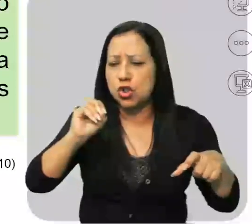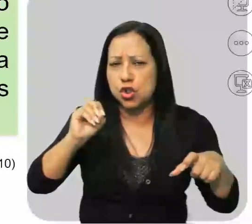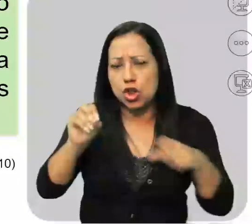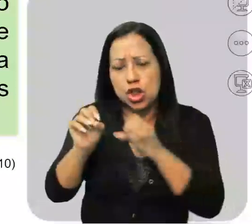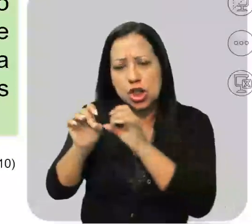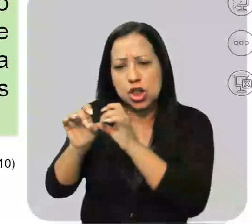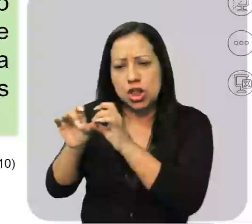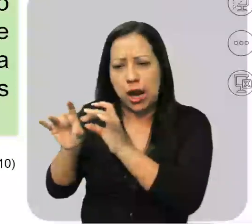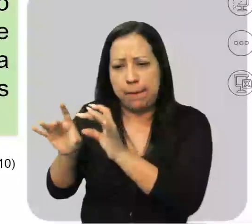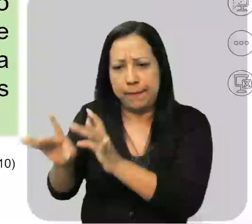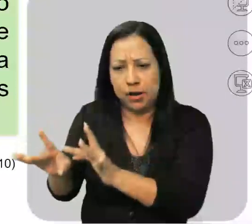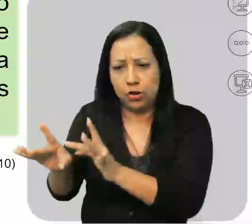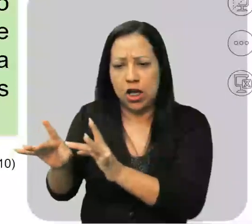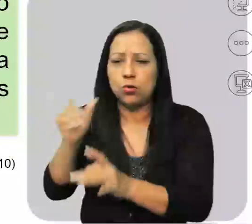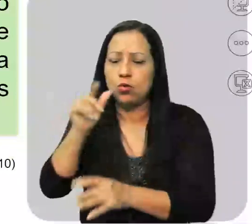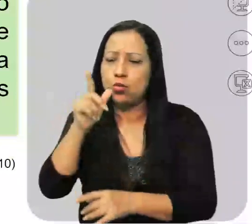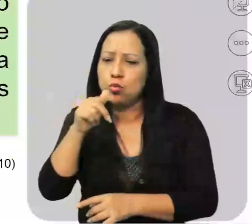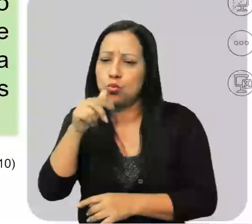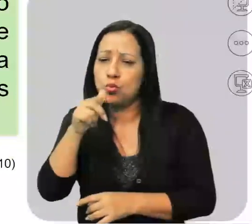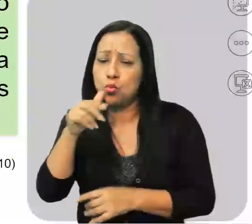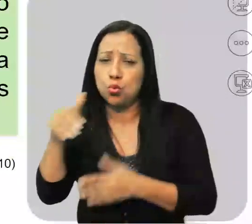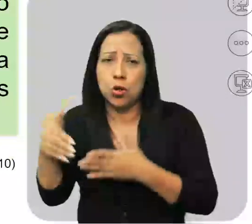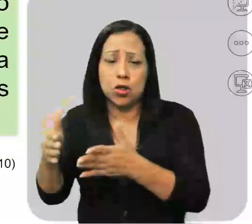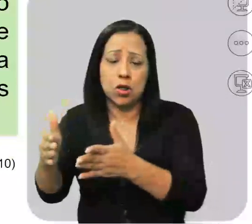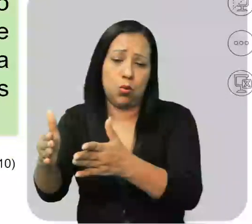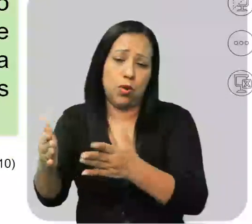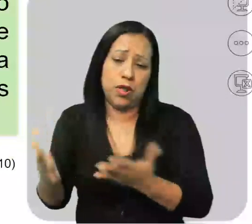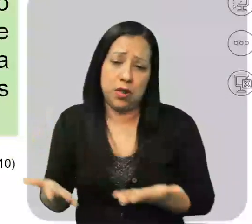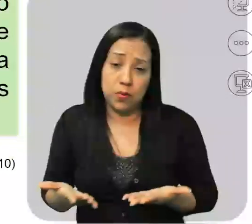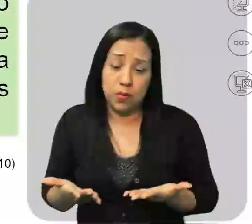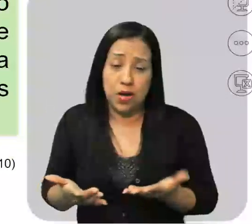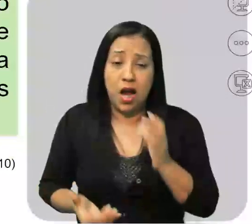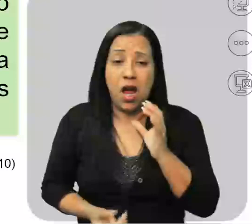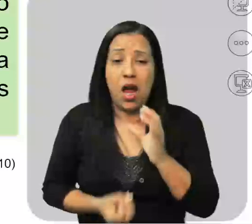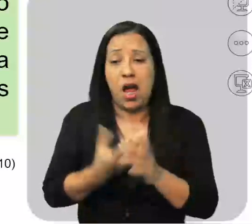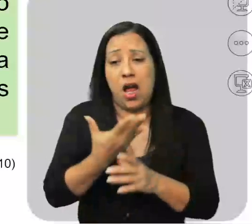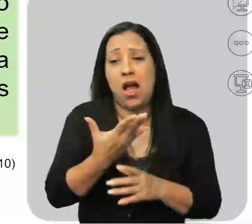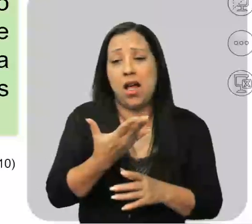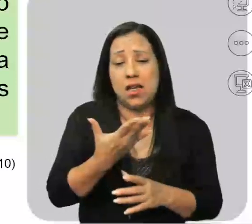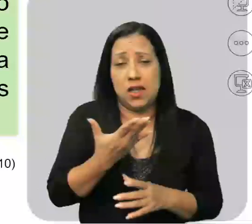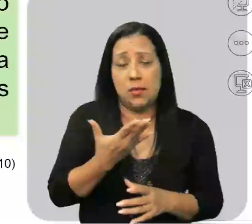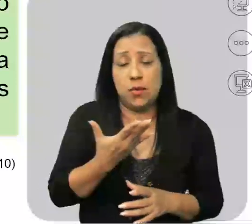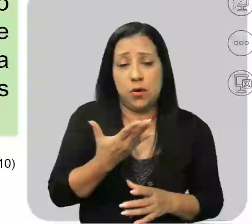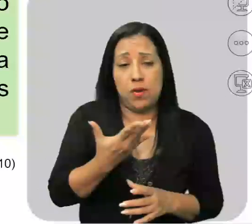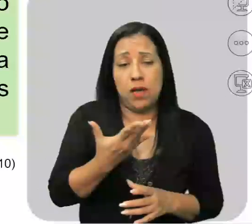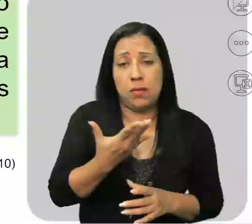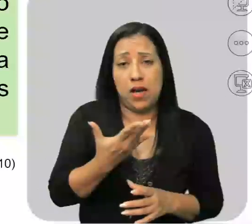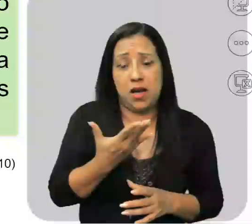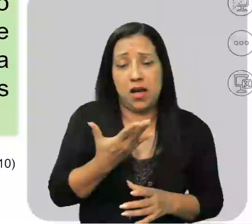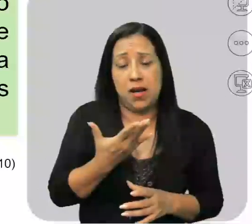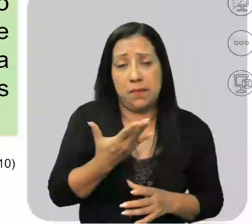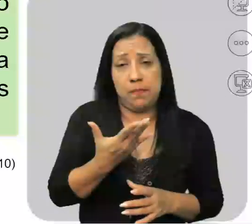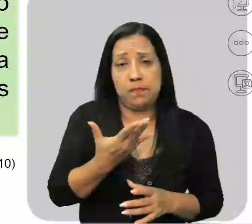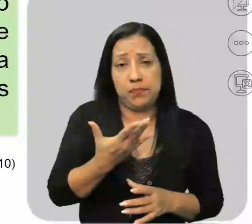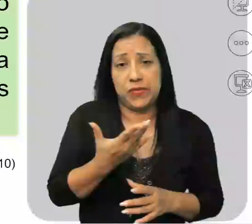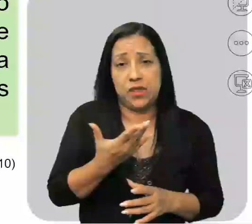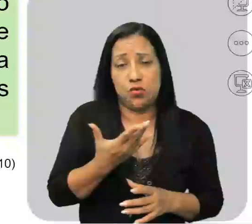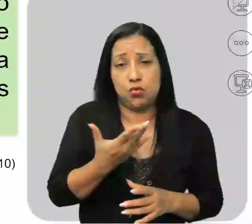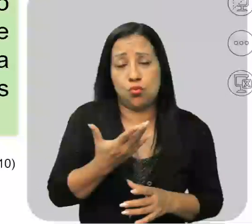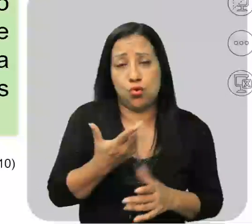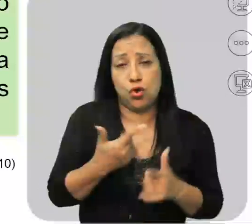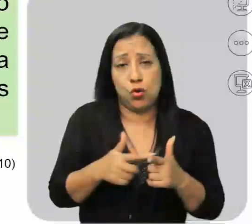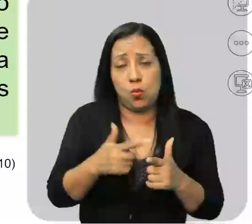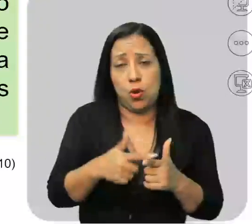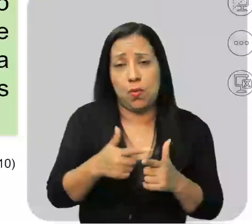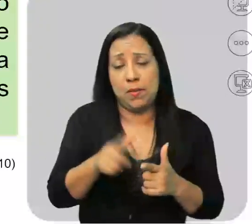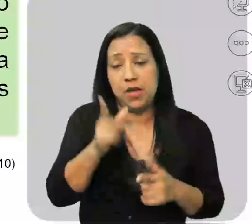diretamente nos rios, ok? Esse problema, associado ao desperdício, aumenta os riscos relacionados